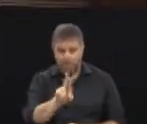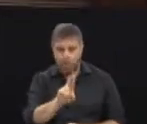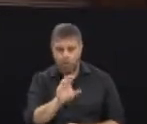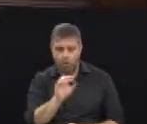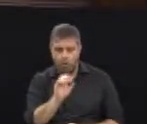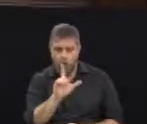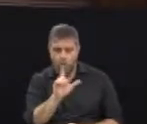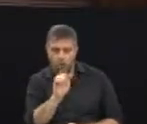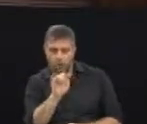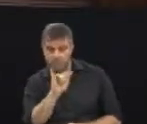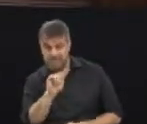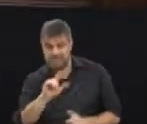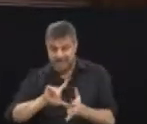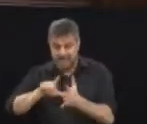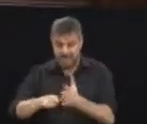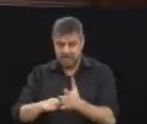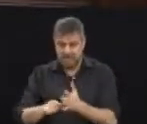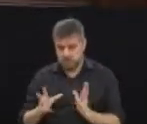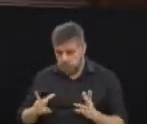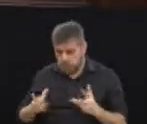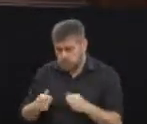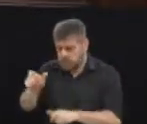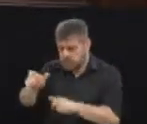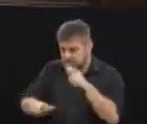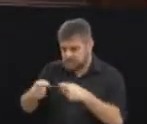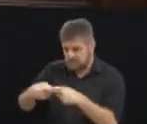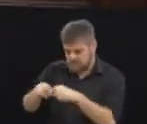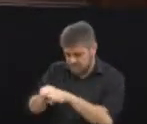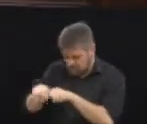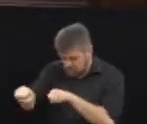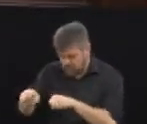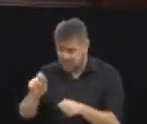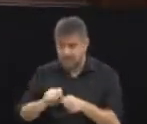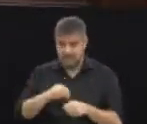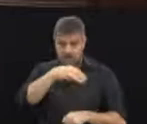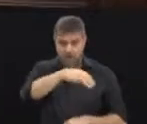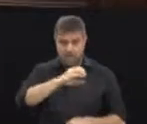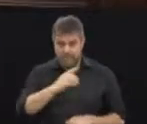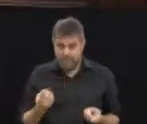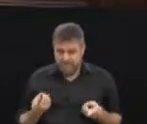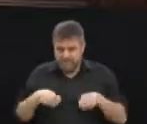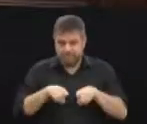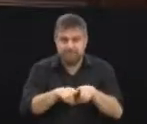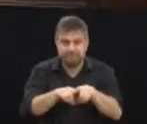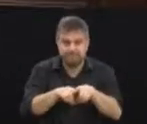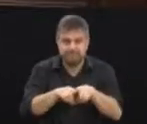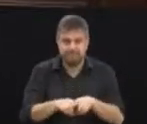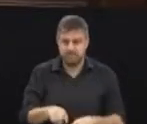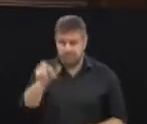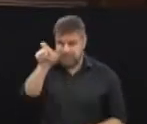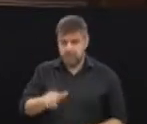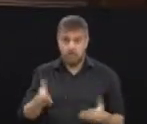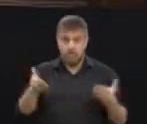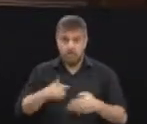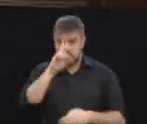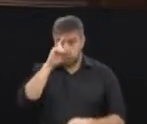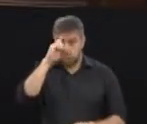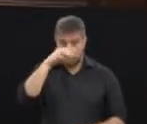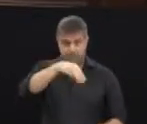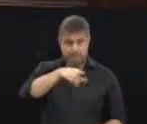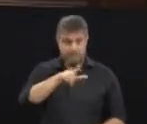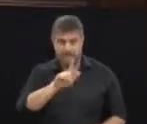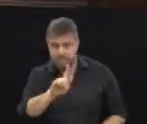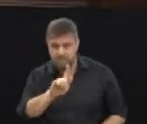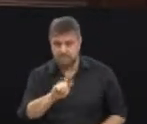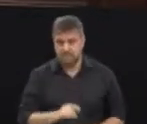que eu entrei como presidente do Mário Gatti, nós credenciamos todas as residências também através do Ministério da Educação. Então, a residência hoje